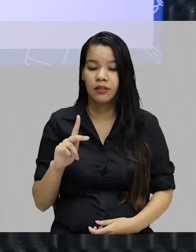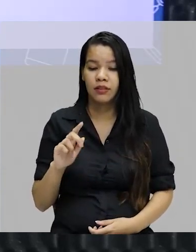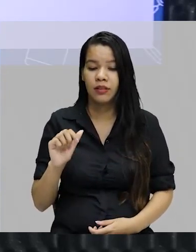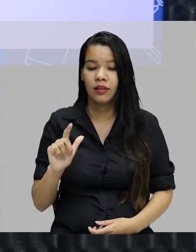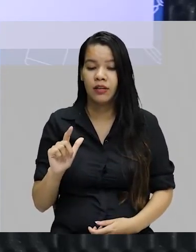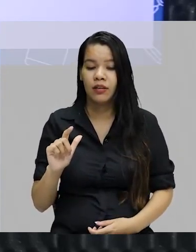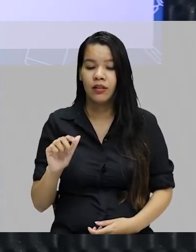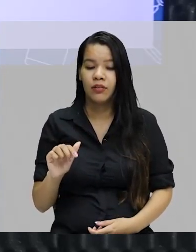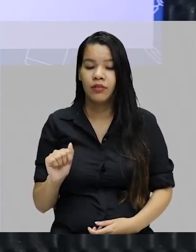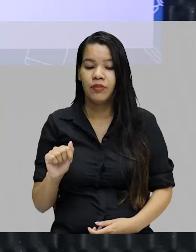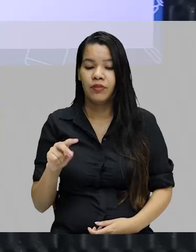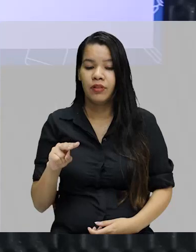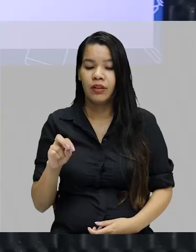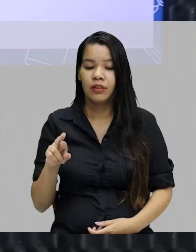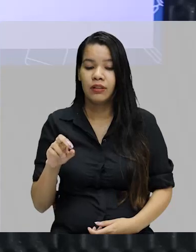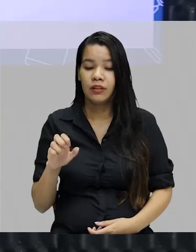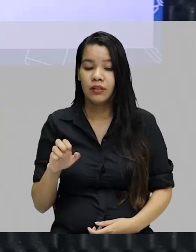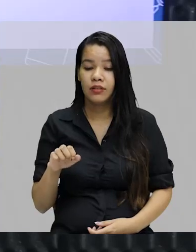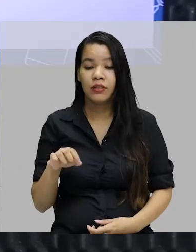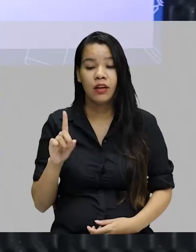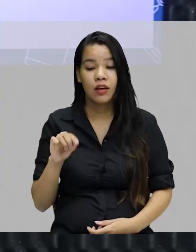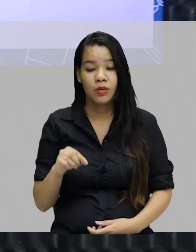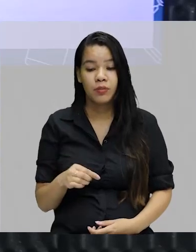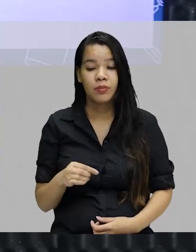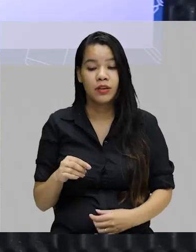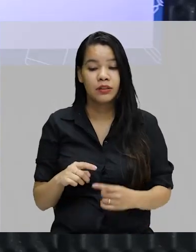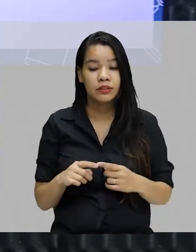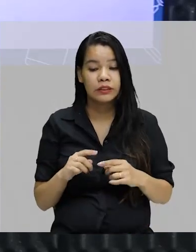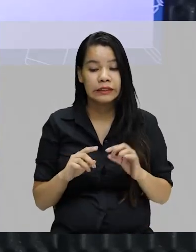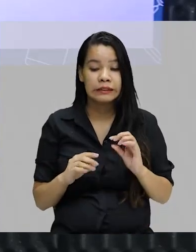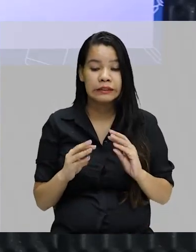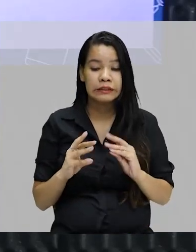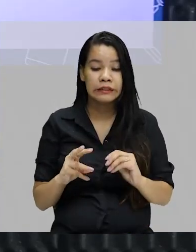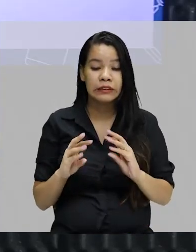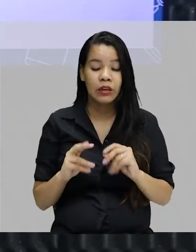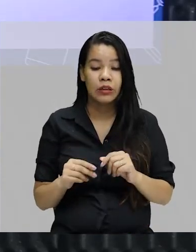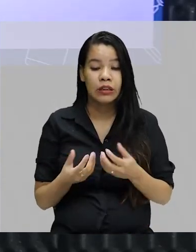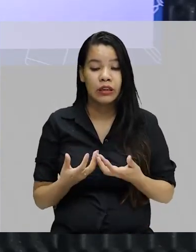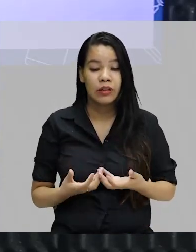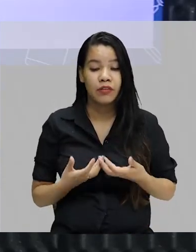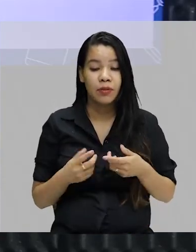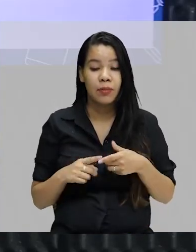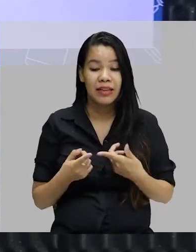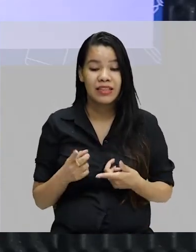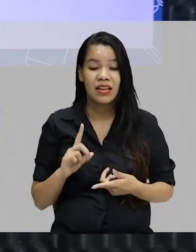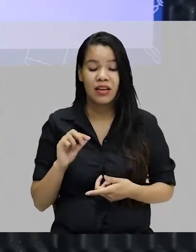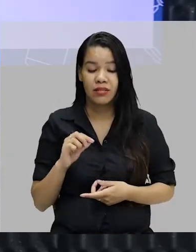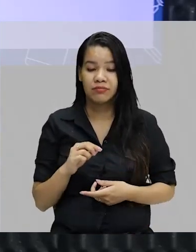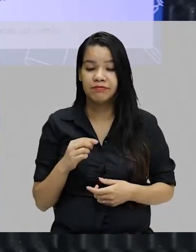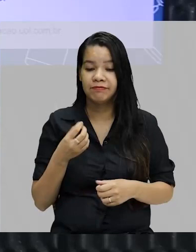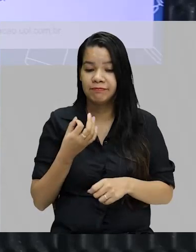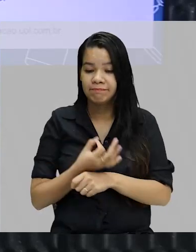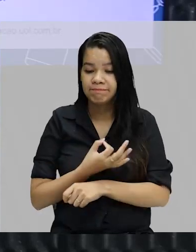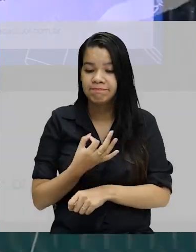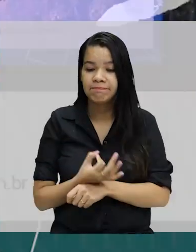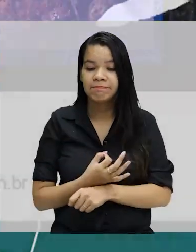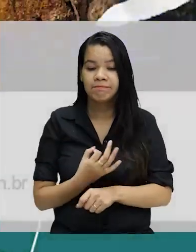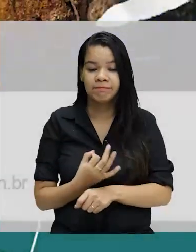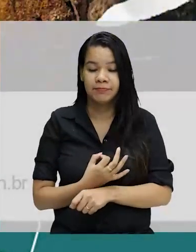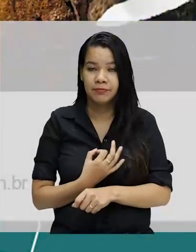né? Esse material é um material muito leve, só que altamente resistente ao choque. Então, de acordo com